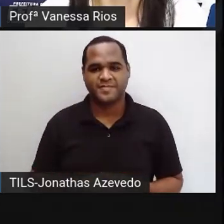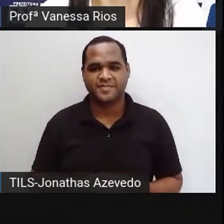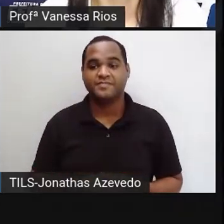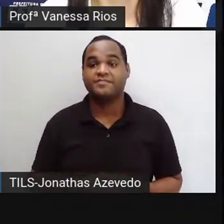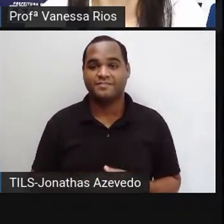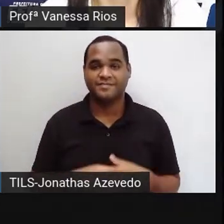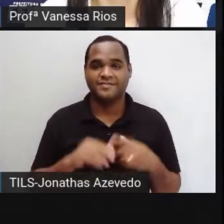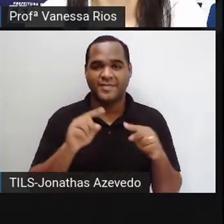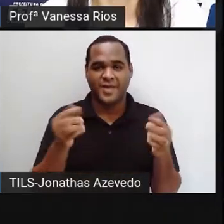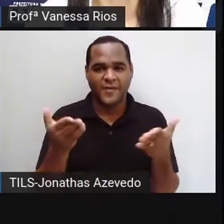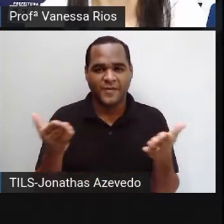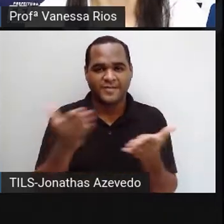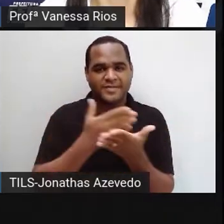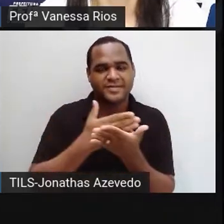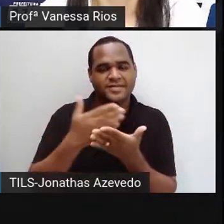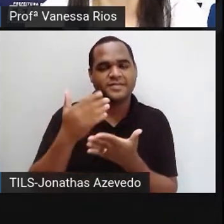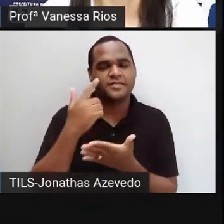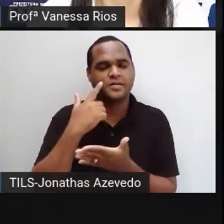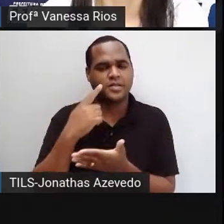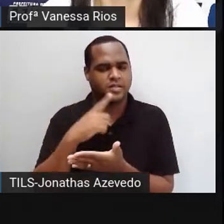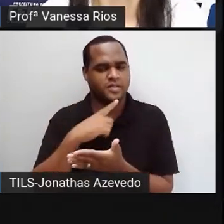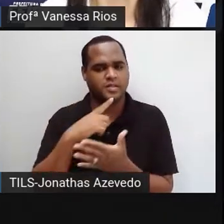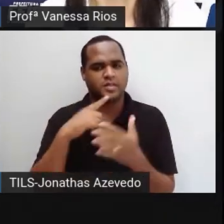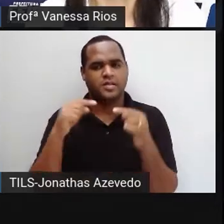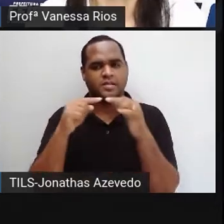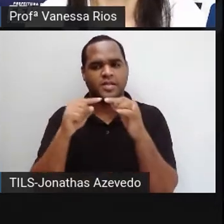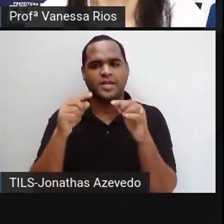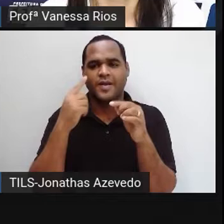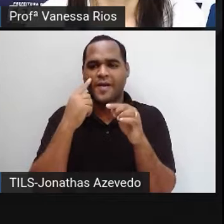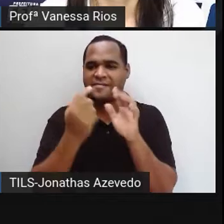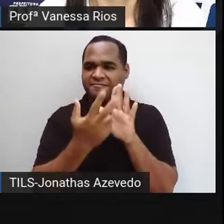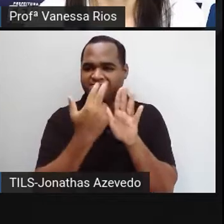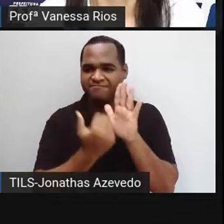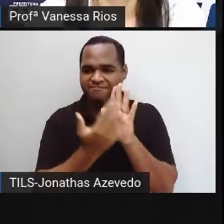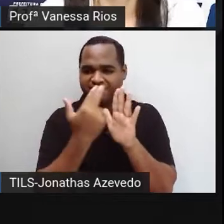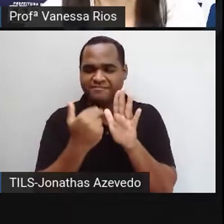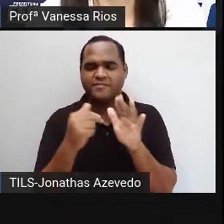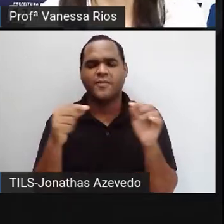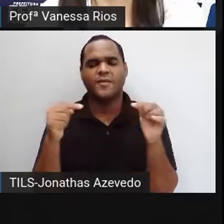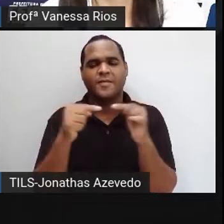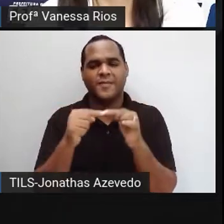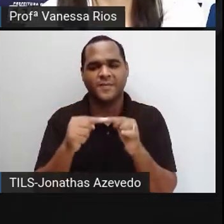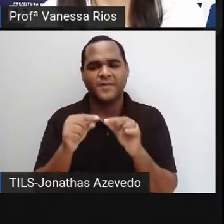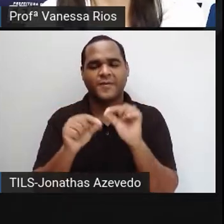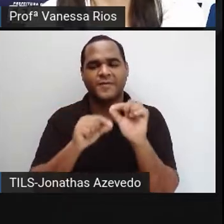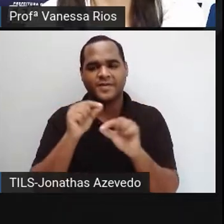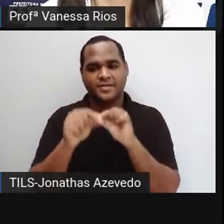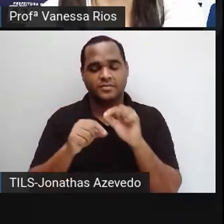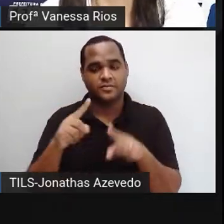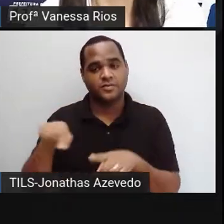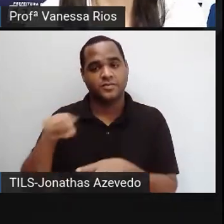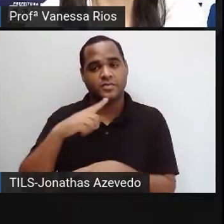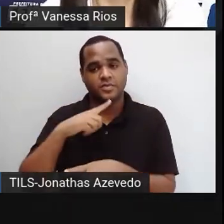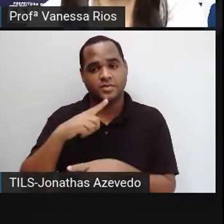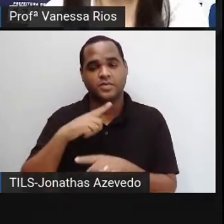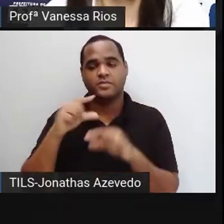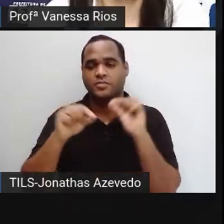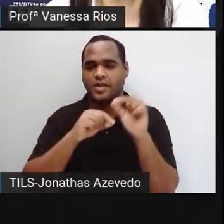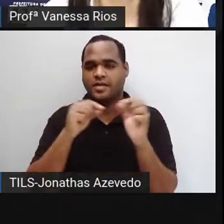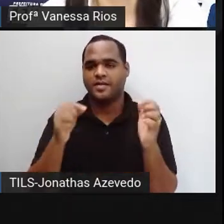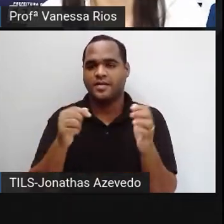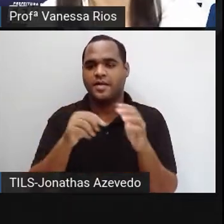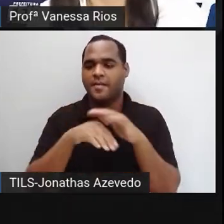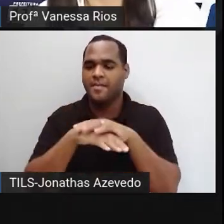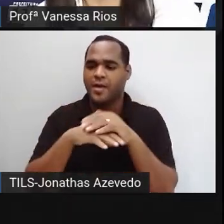E aí, para começar, para trás a observação desta imagem, olhem só, nós estamos vendo aí várias mãos